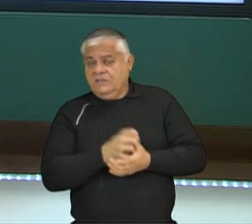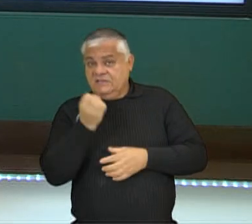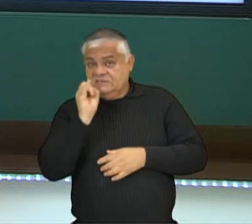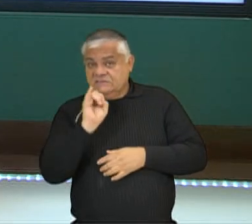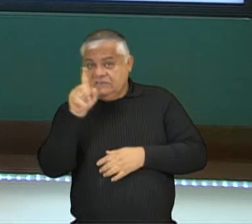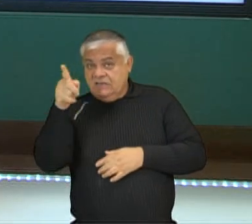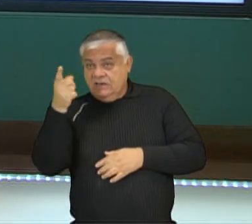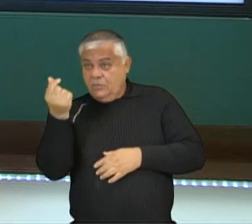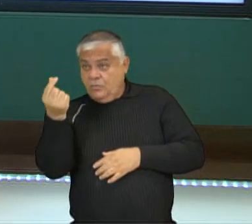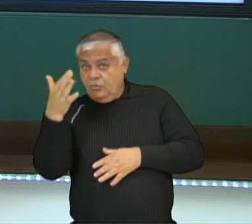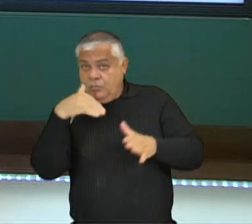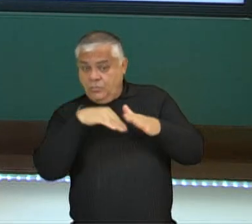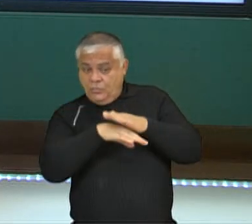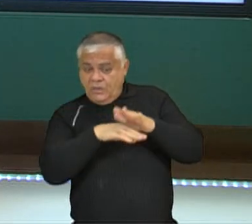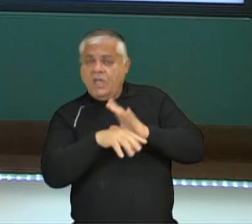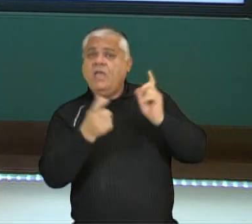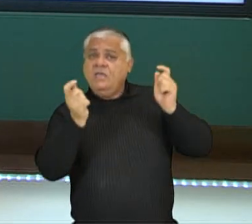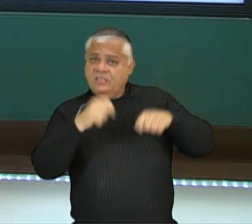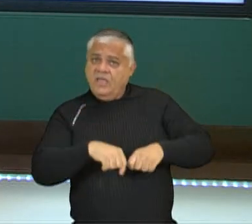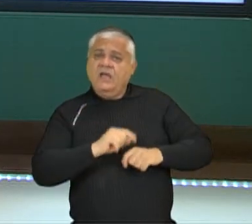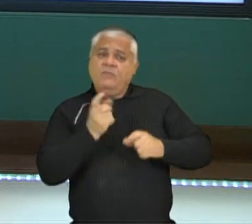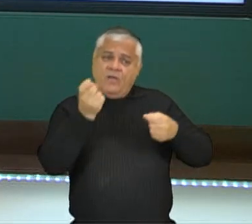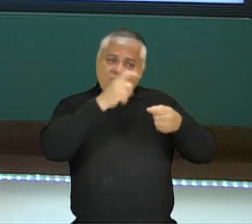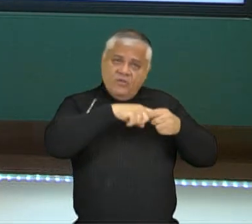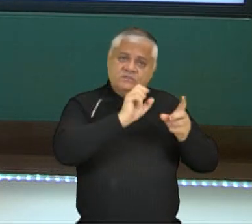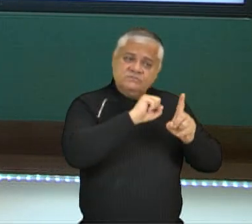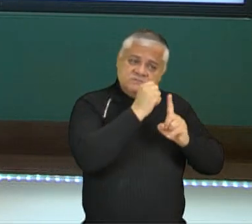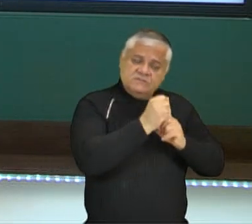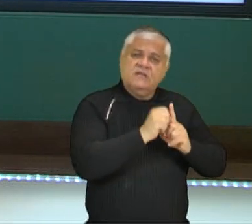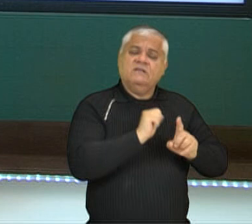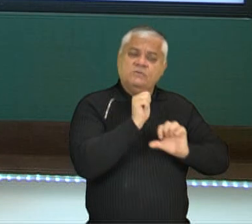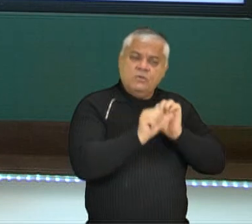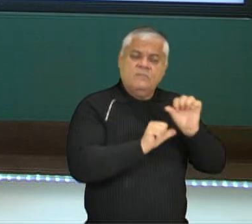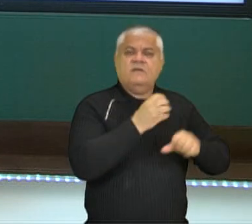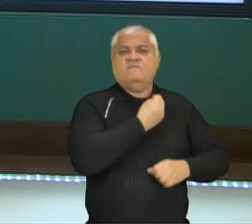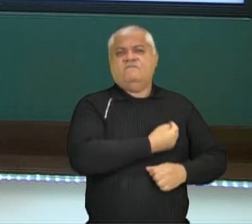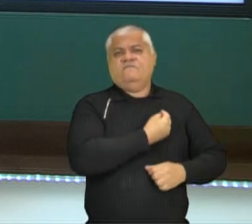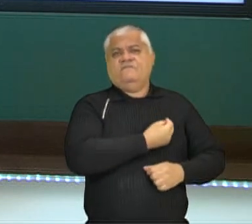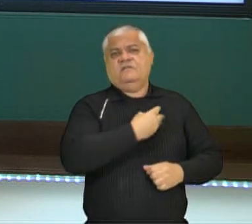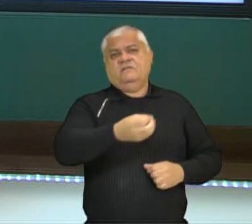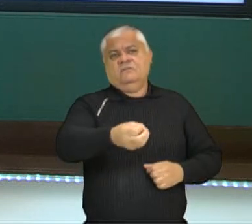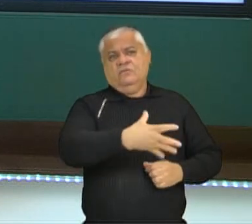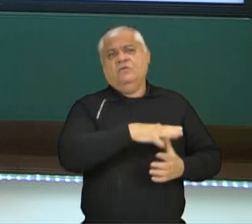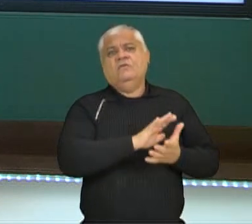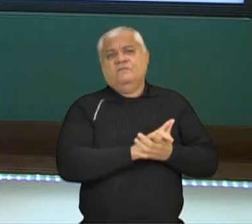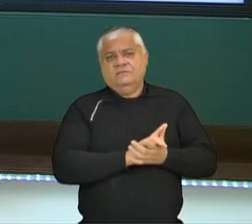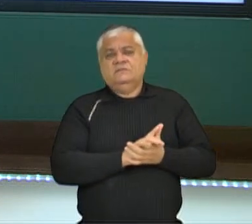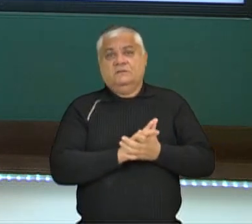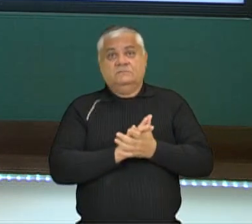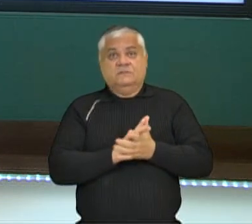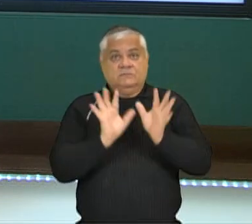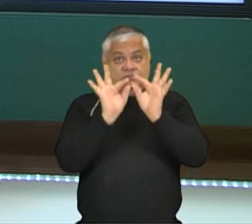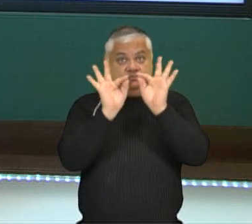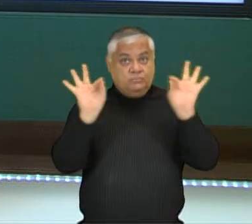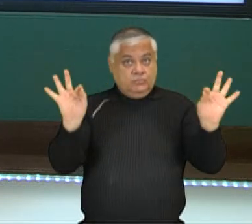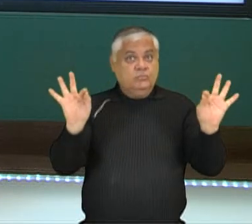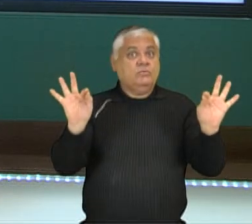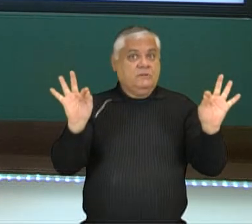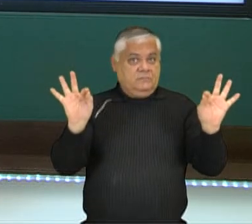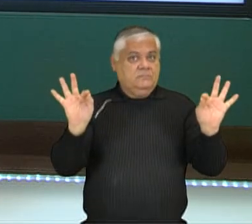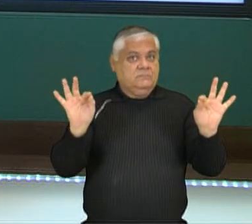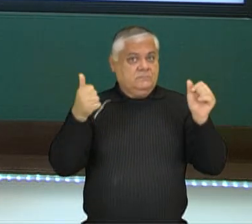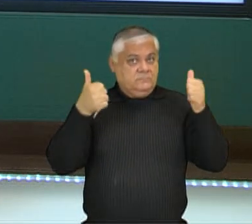guardassem dinheiro, eles seriam capazes de recomeçar a vida deles depois da prisão. Repare que aqui nós temos estrutura de primeira condicional,